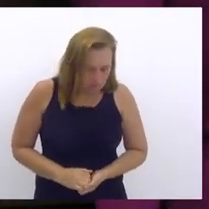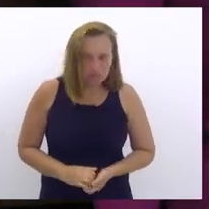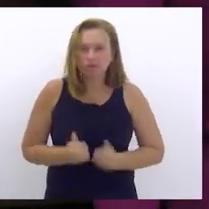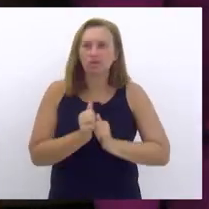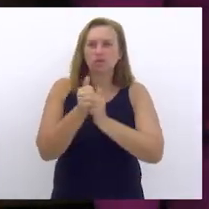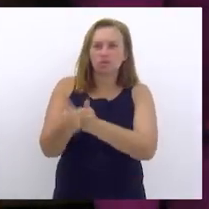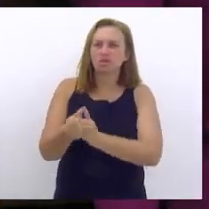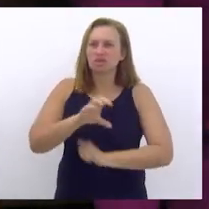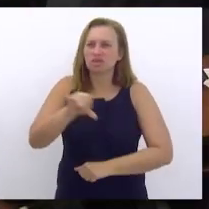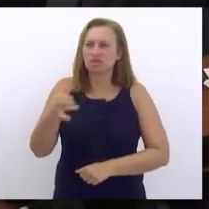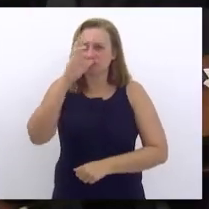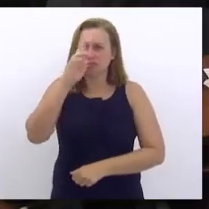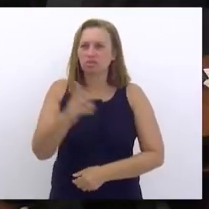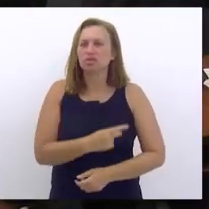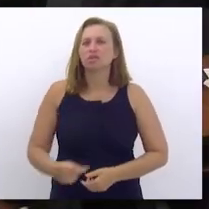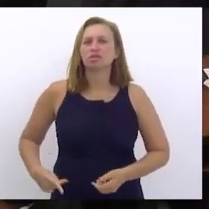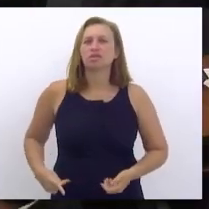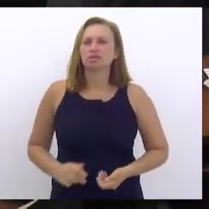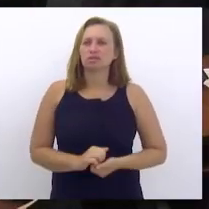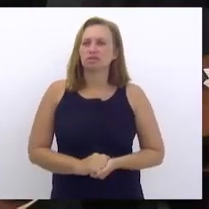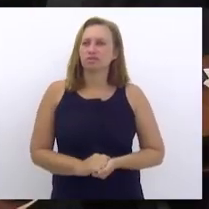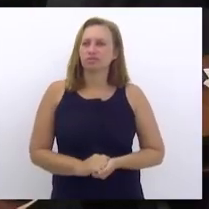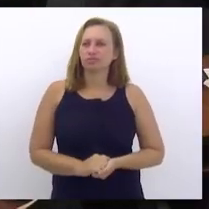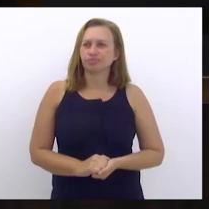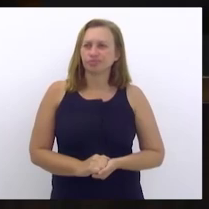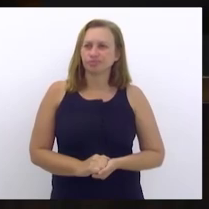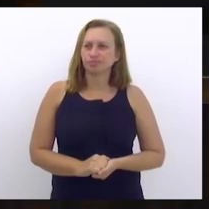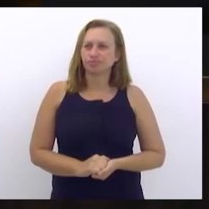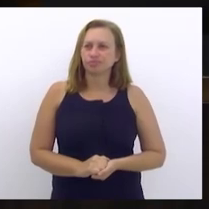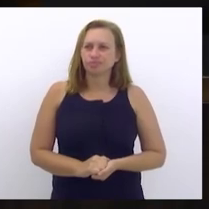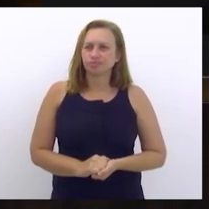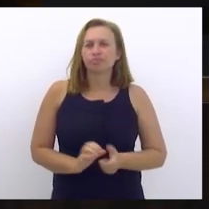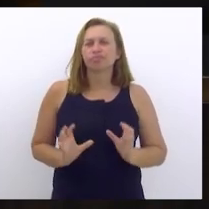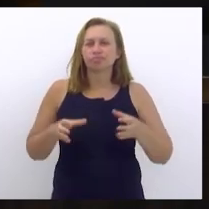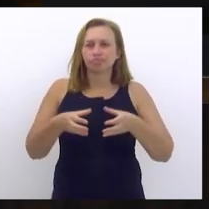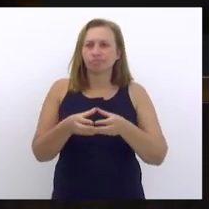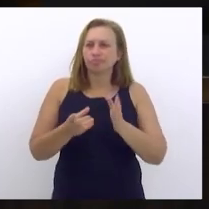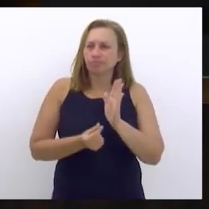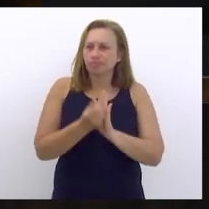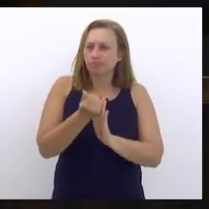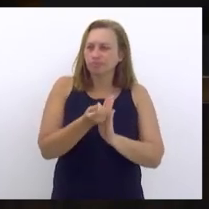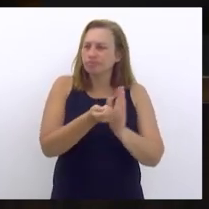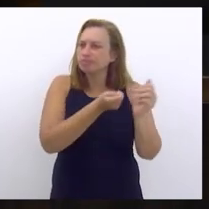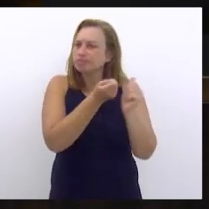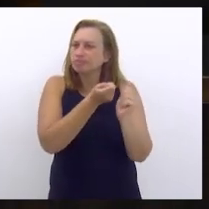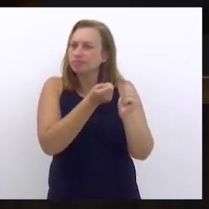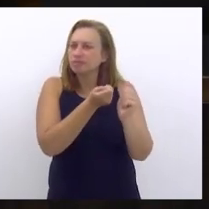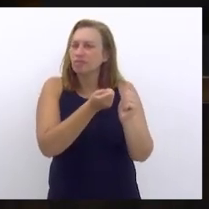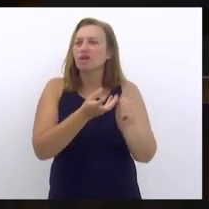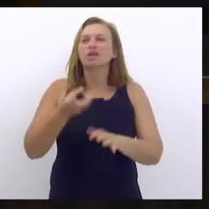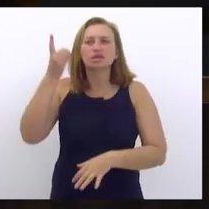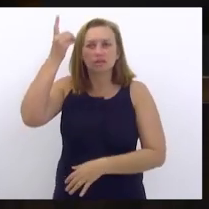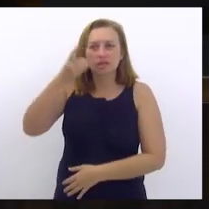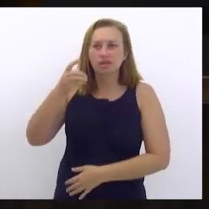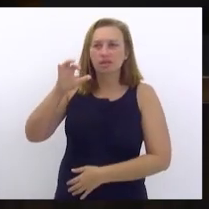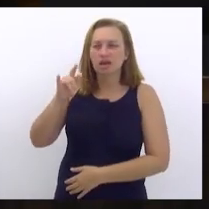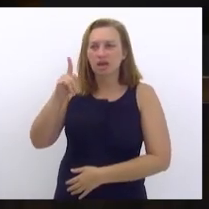Acompanho o parecer da CCJ, presidente. Muito obrigado. Para emitir parecer pela Comissão de Orçamento e Finanças, deputado Carlos